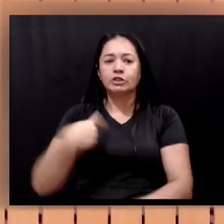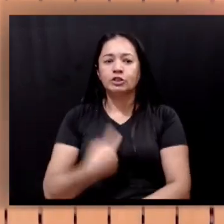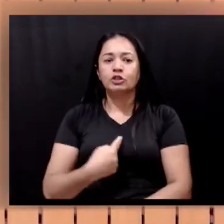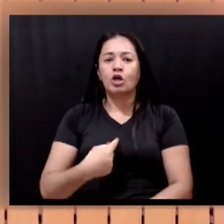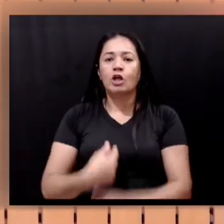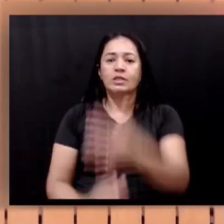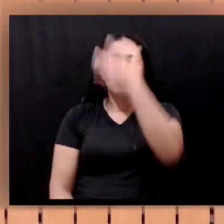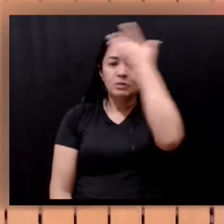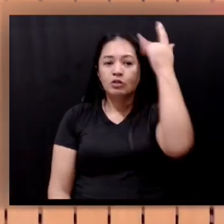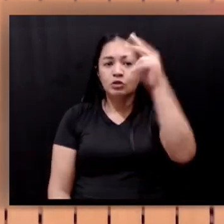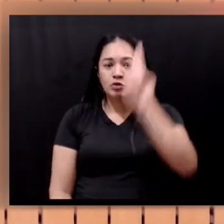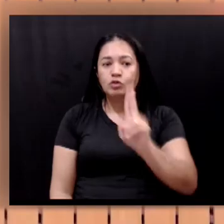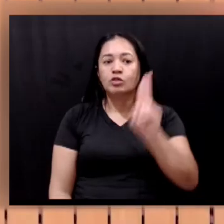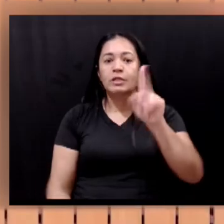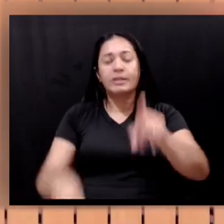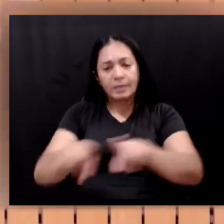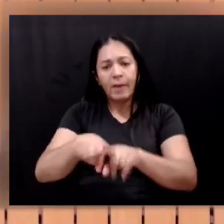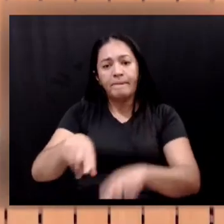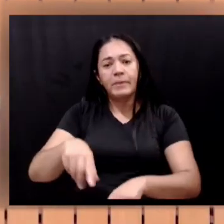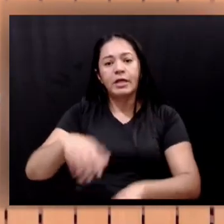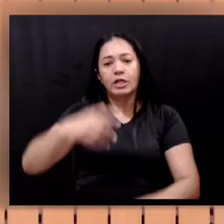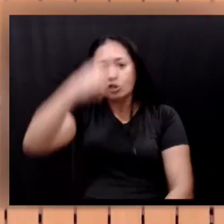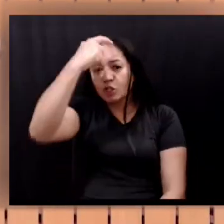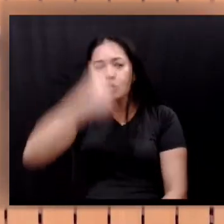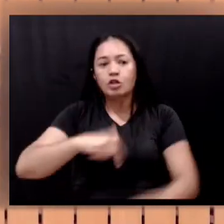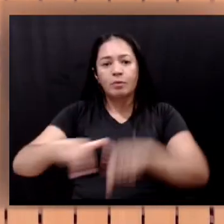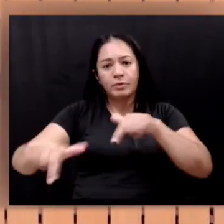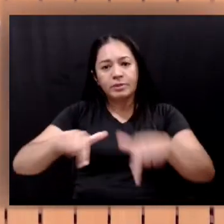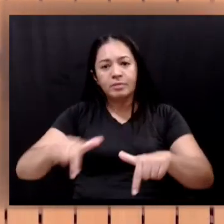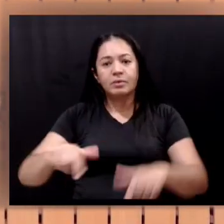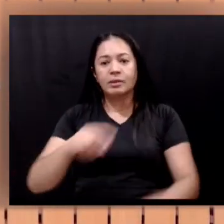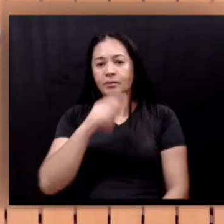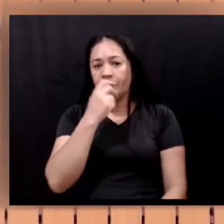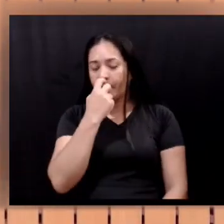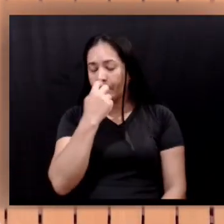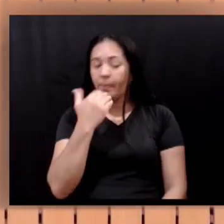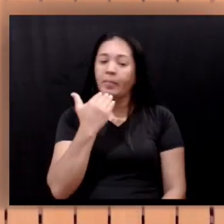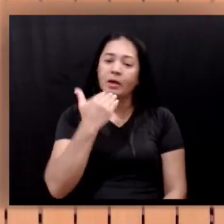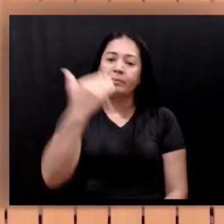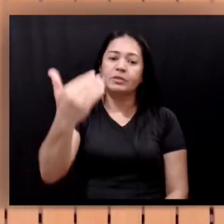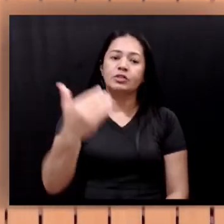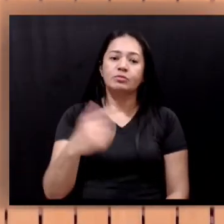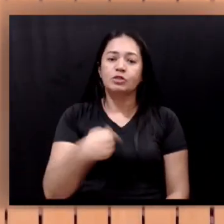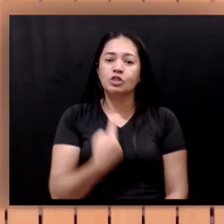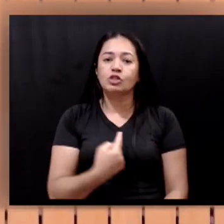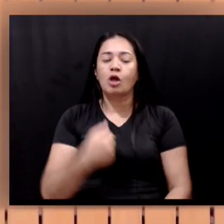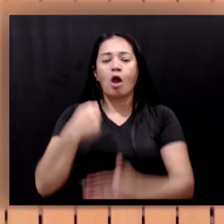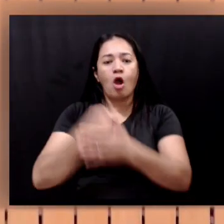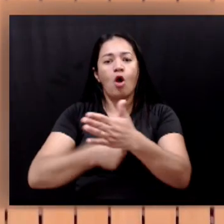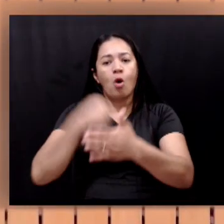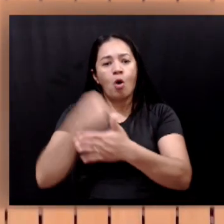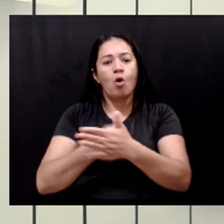trabalhadora. Não pode se esquecer isso. Então, um apelo aqui para que a gente faça essa luta coletiva.